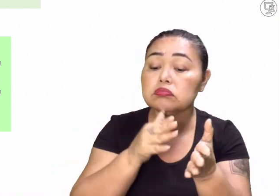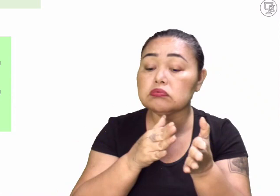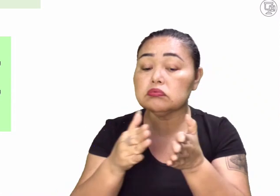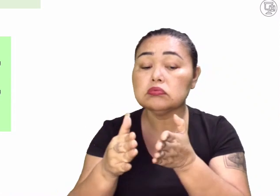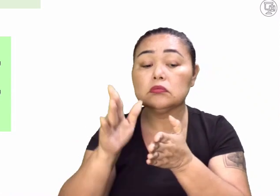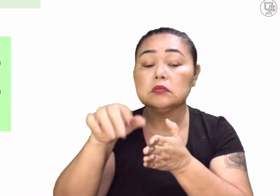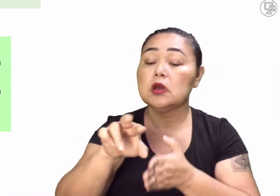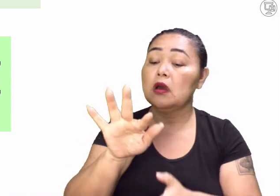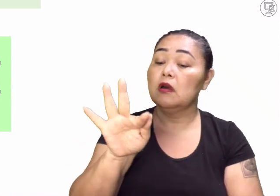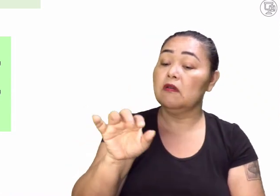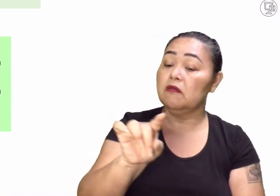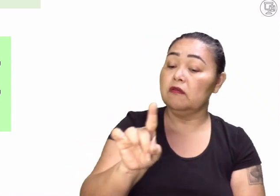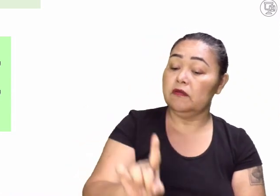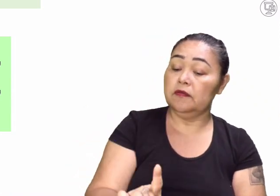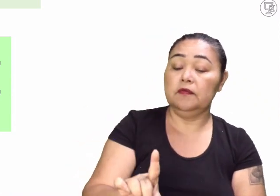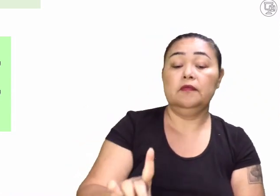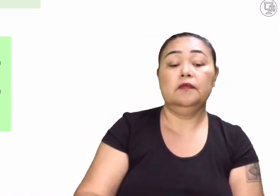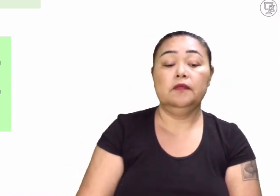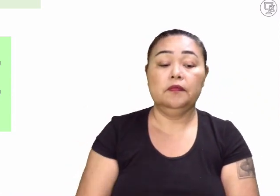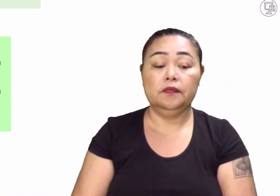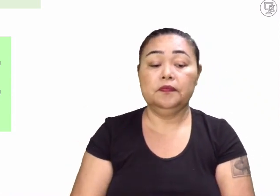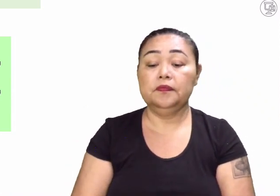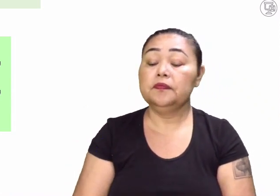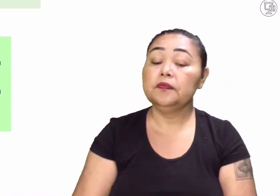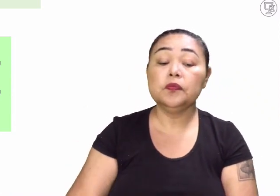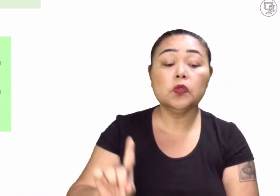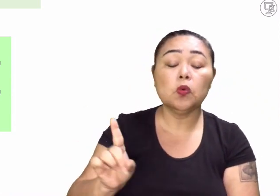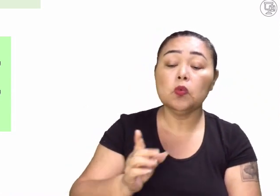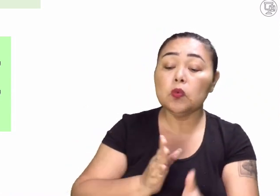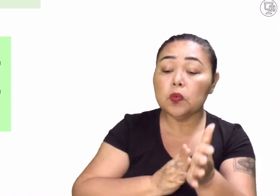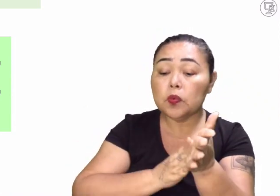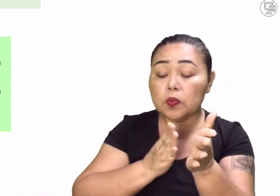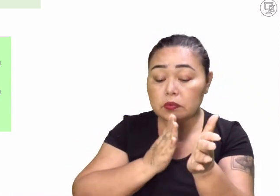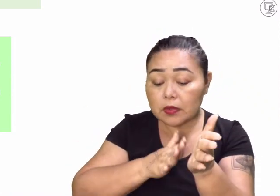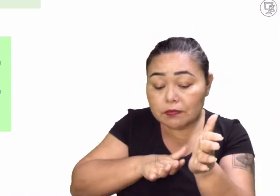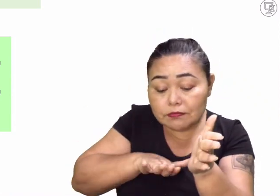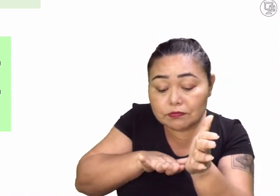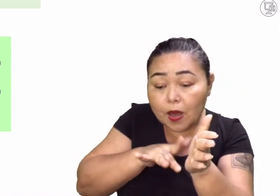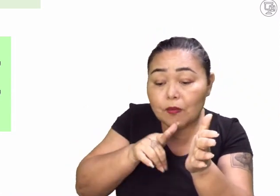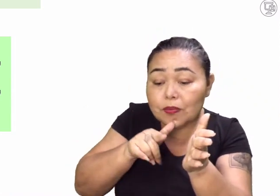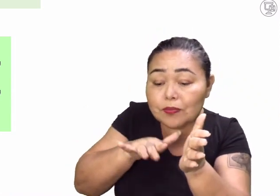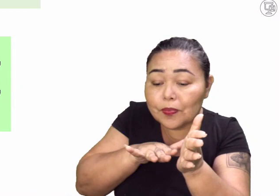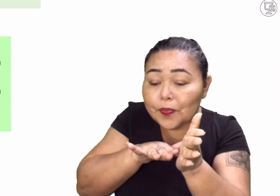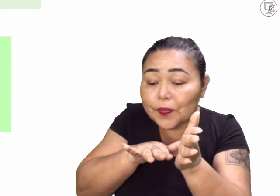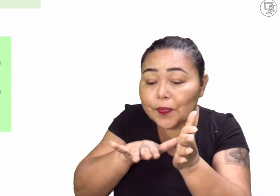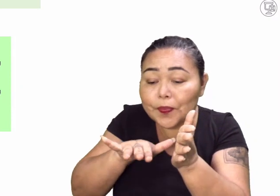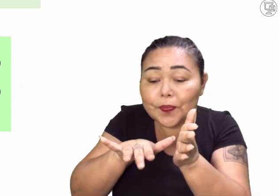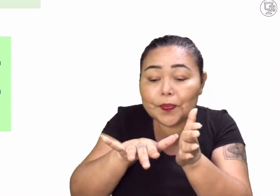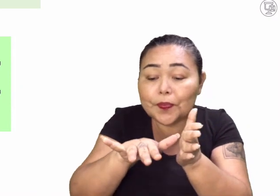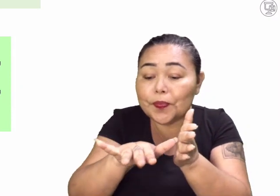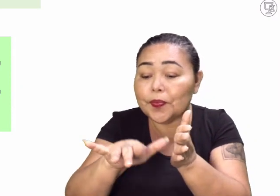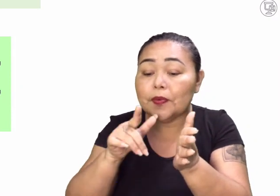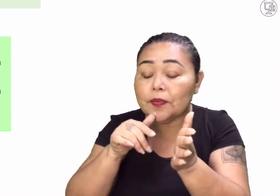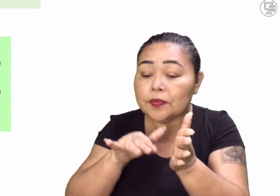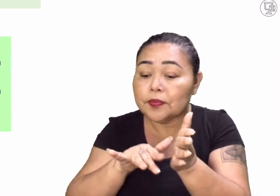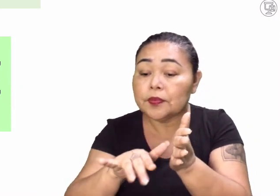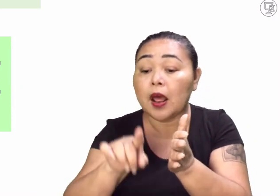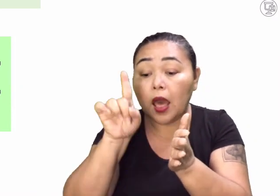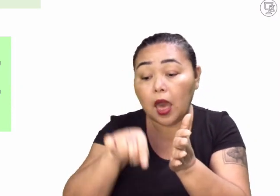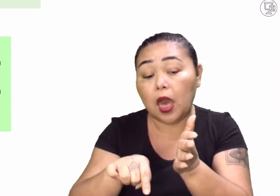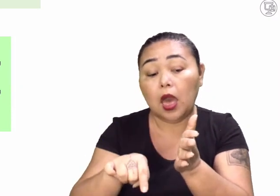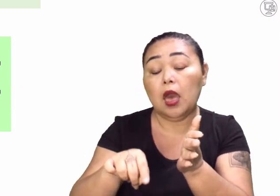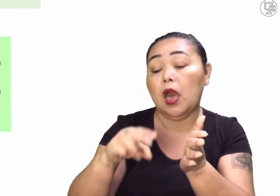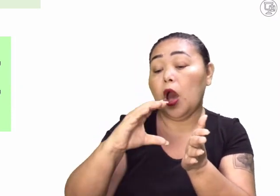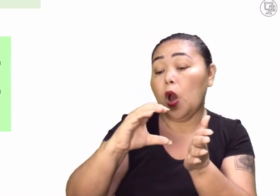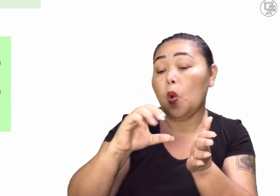é chamado de foz. O curso é todo esse caminho do rio. E quando a gente fala